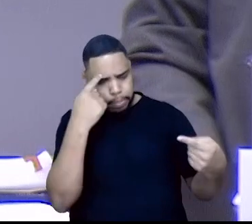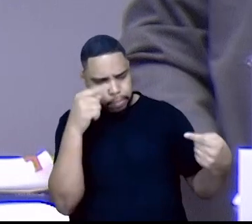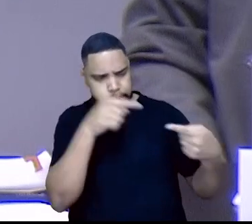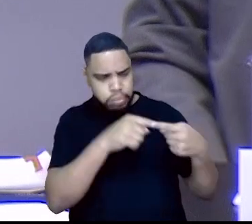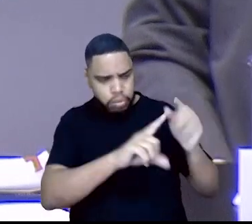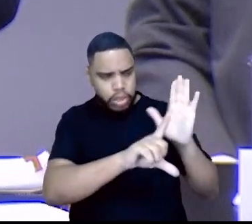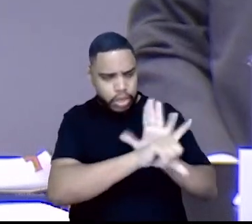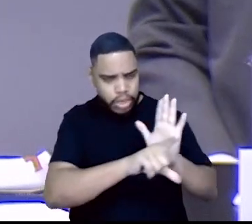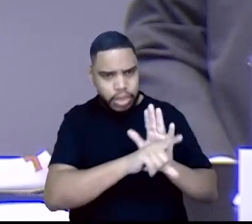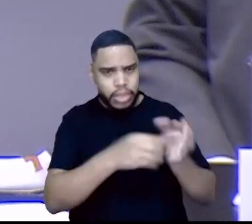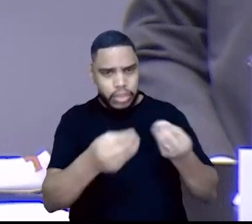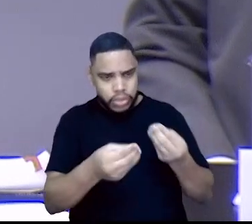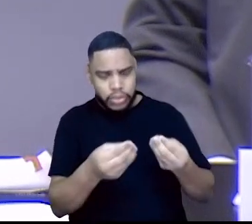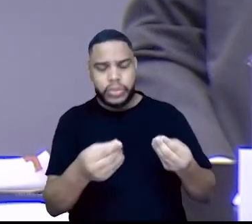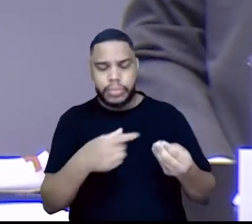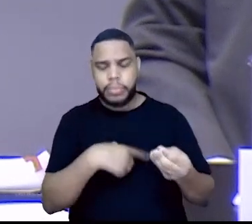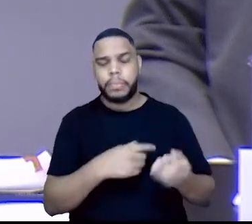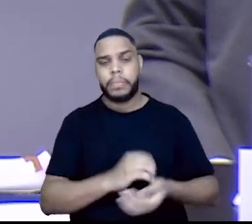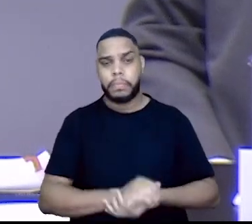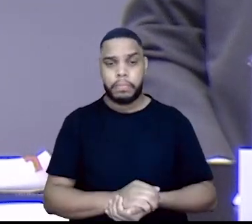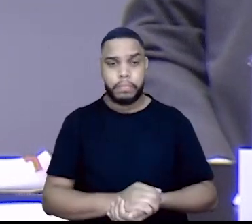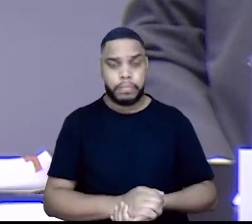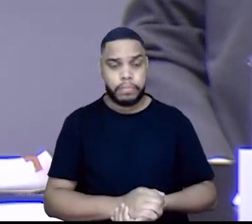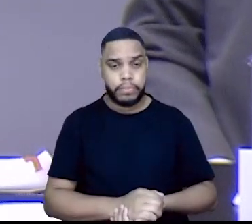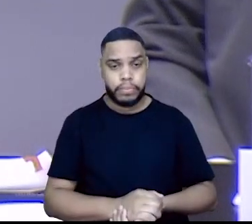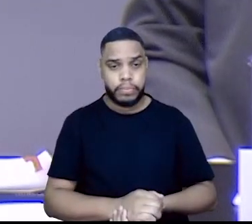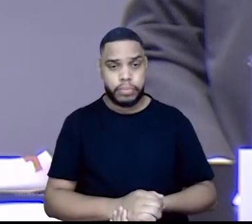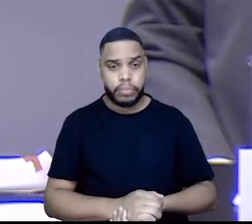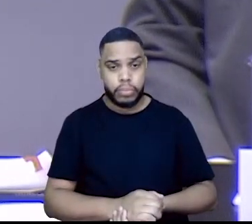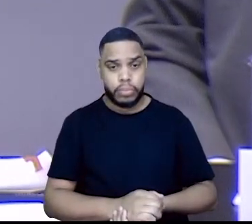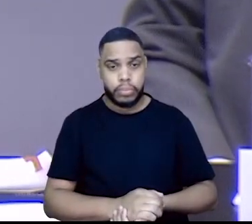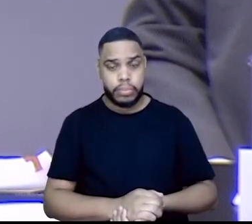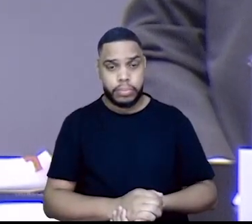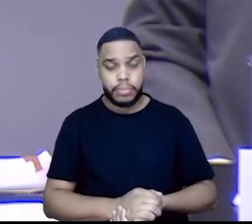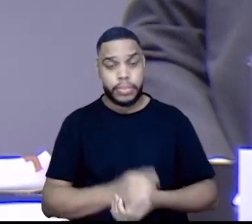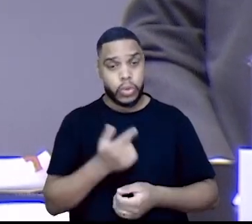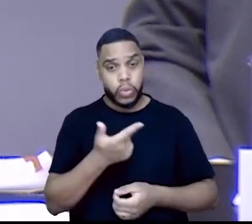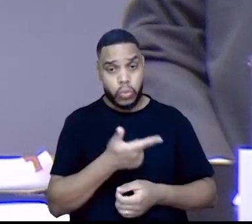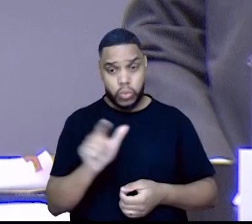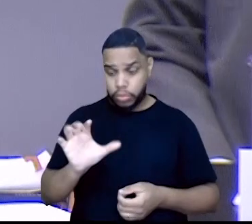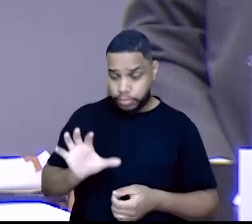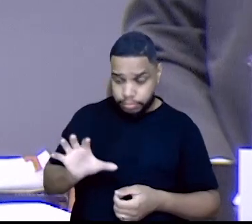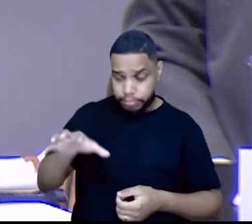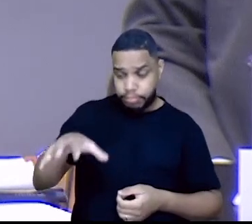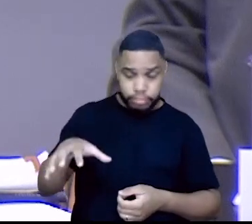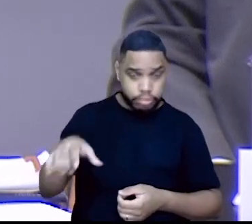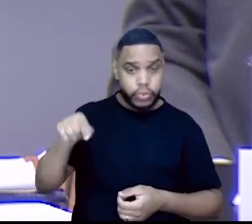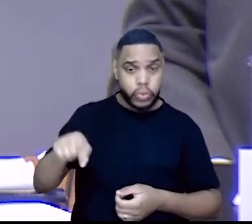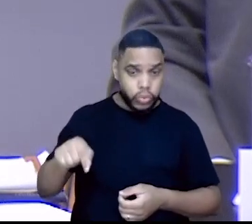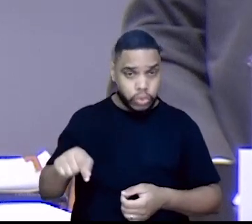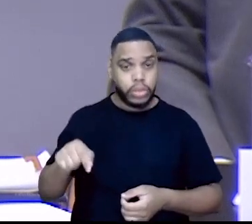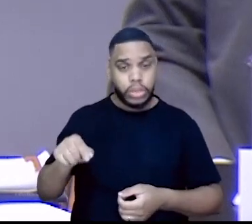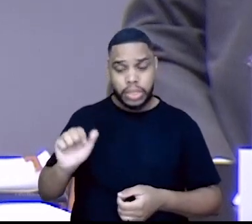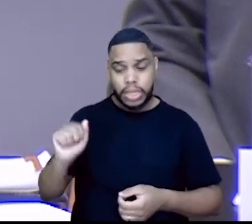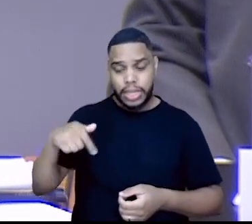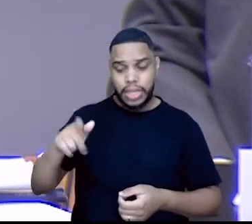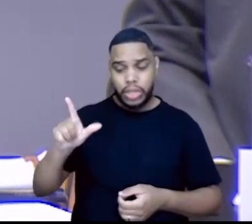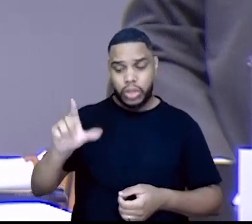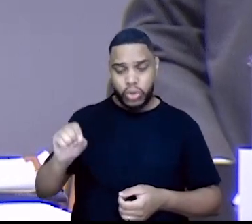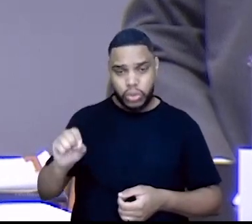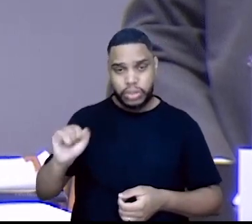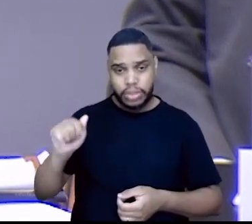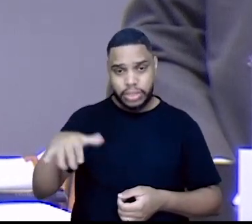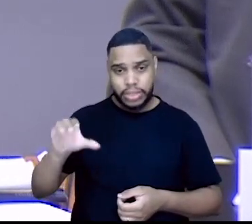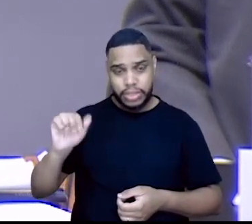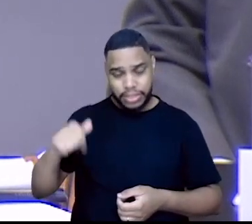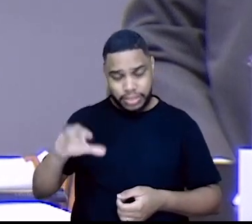concreto que lhe era apresentado. E o segundo sistema era o sistema anglo-saxão do common